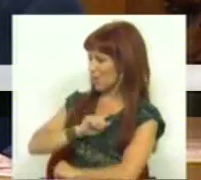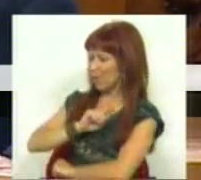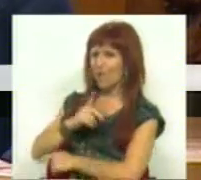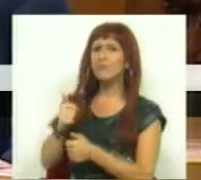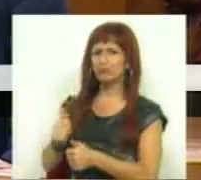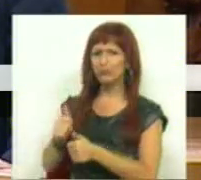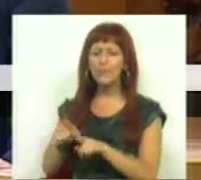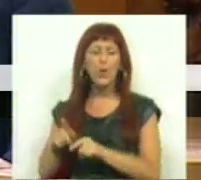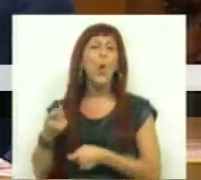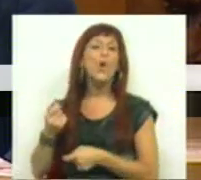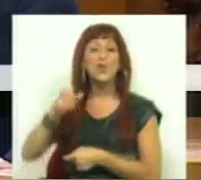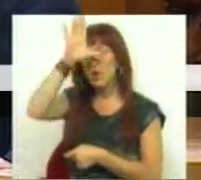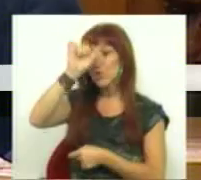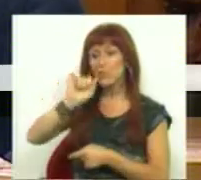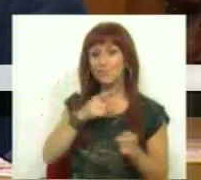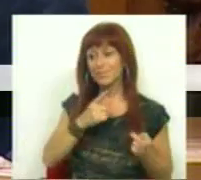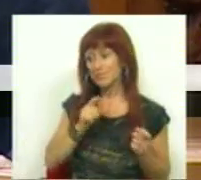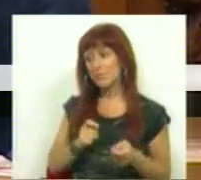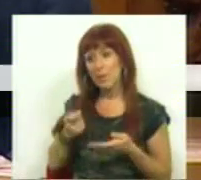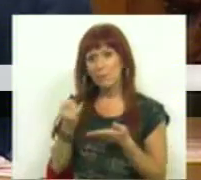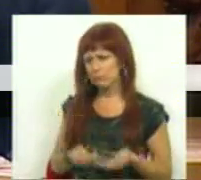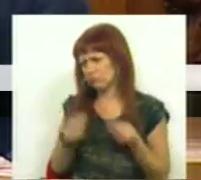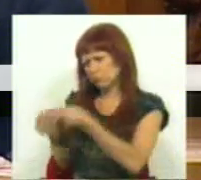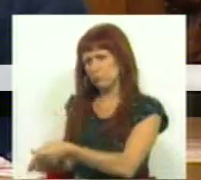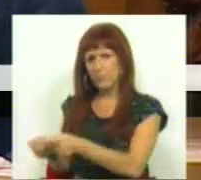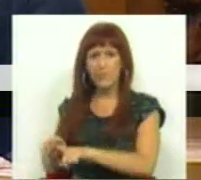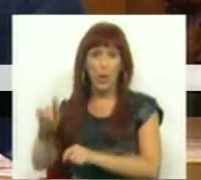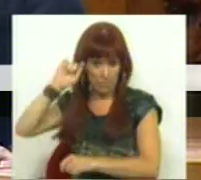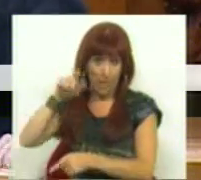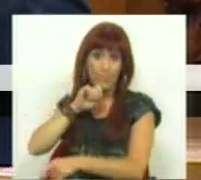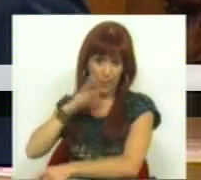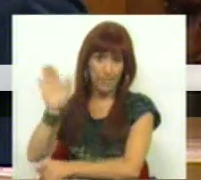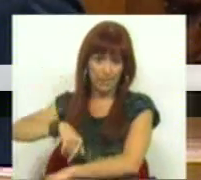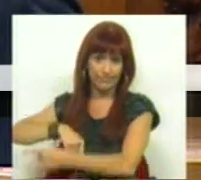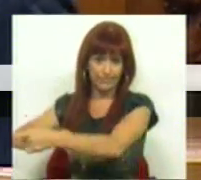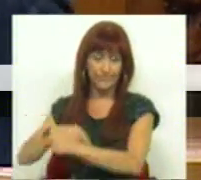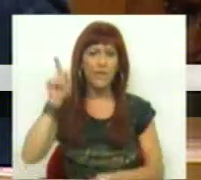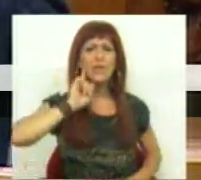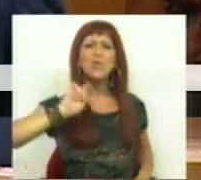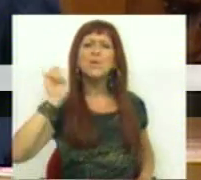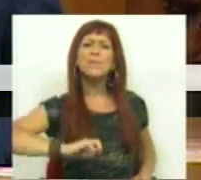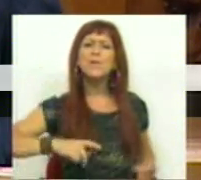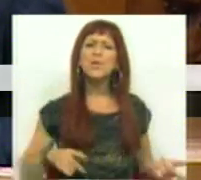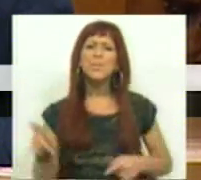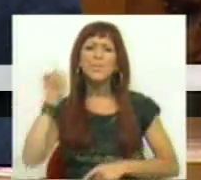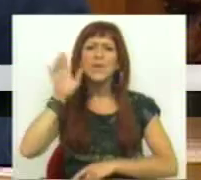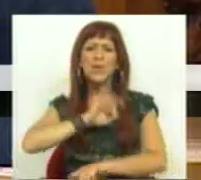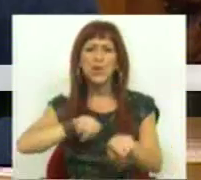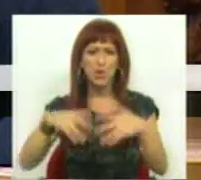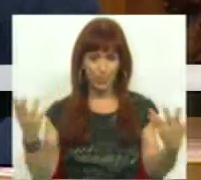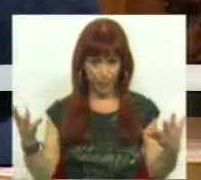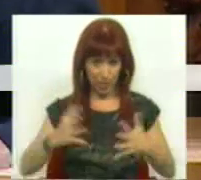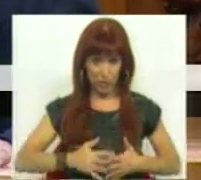privados nos quais o dinheiro público assume todo o risco e eventuais prejuízos. Senhora Presidente, senhoras e